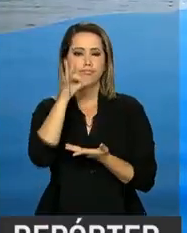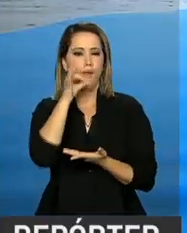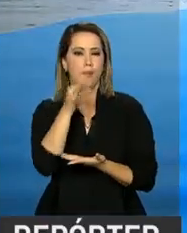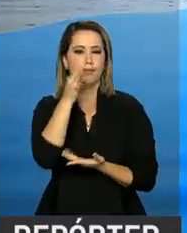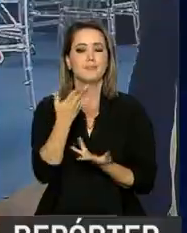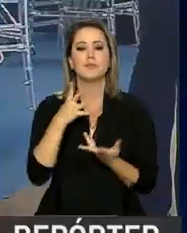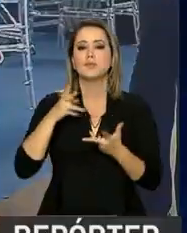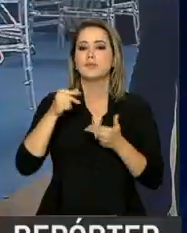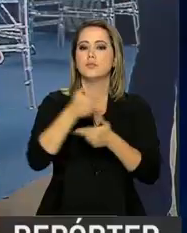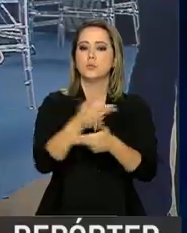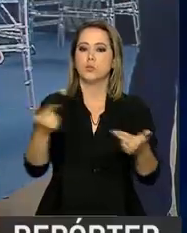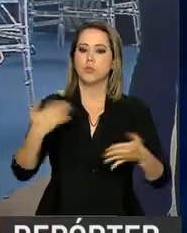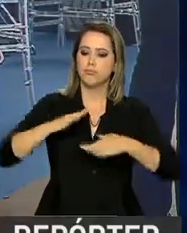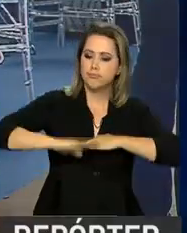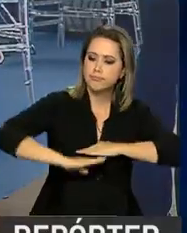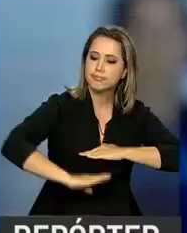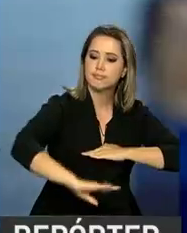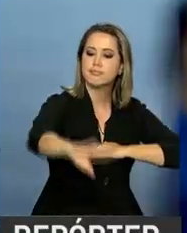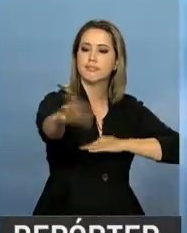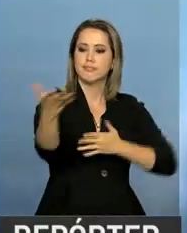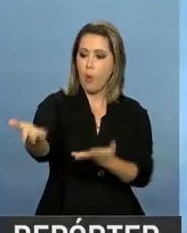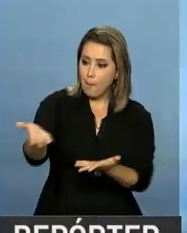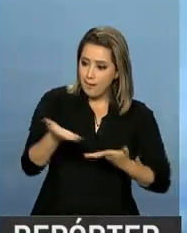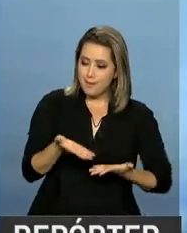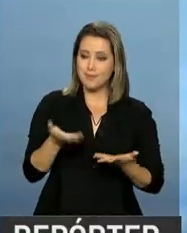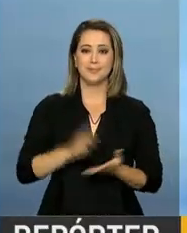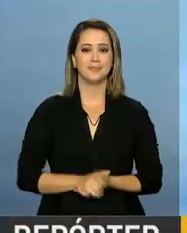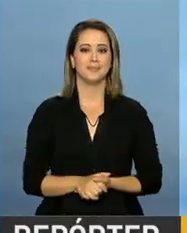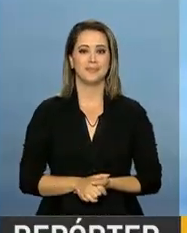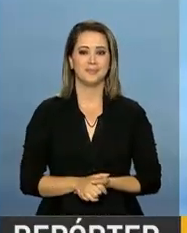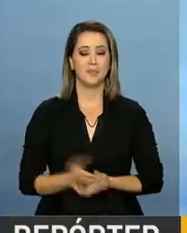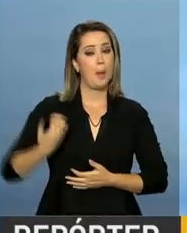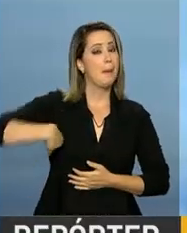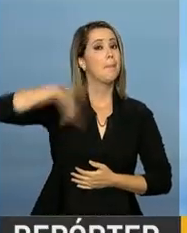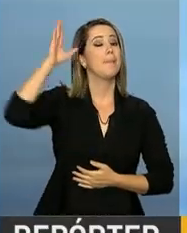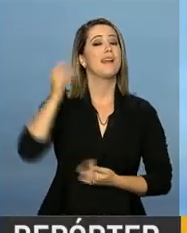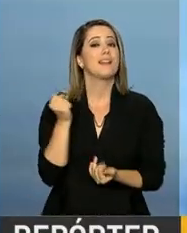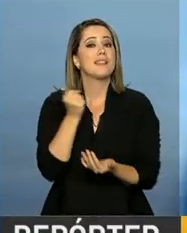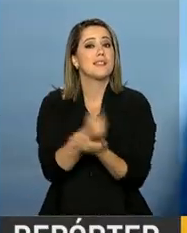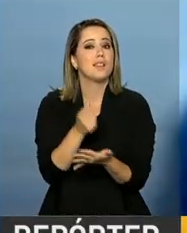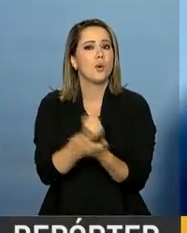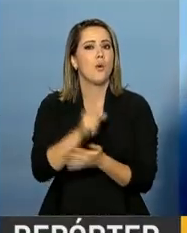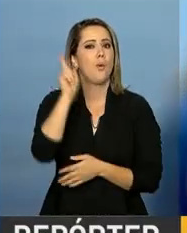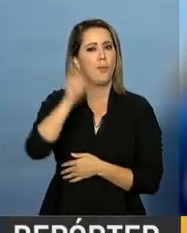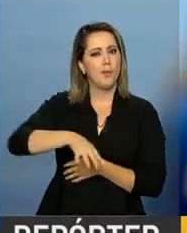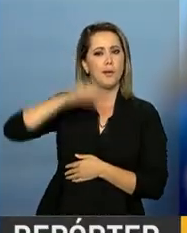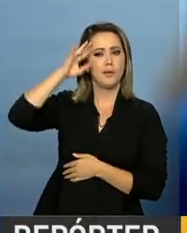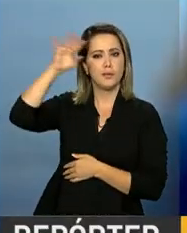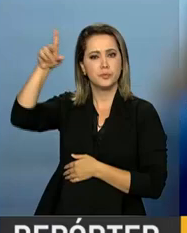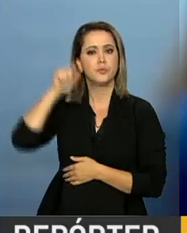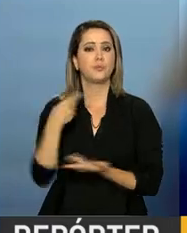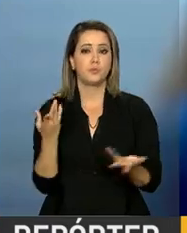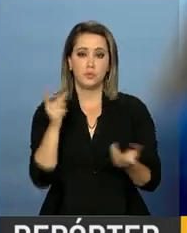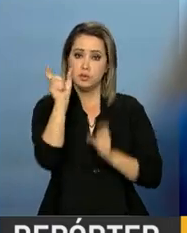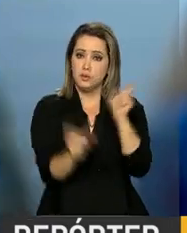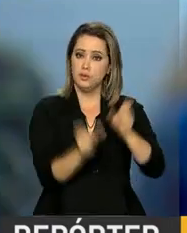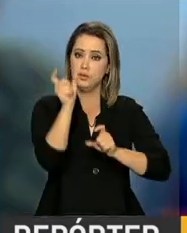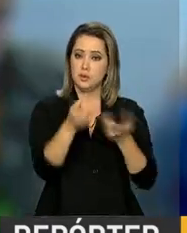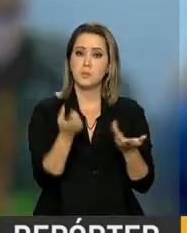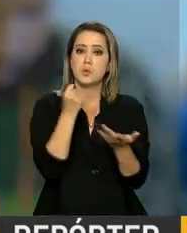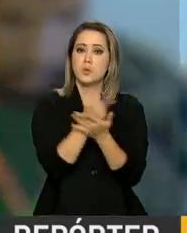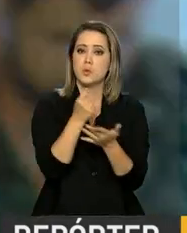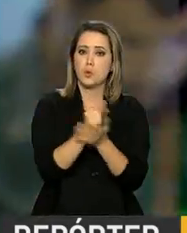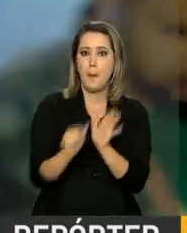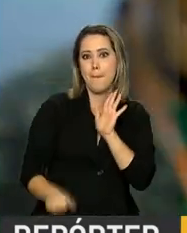grande tapete para receber o cliente. Mais do que comprar uma casa é um sonho. A grande maioria dos compradores aqui